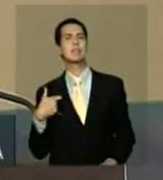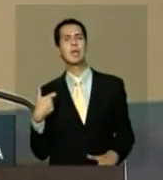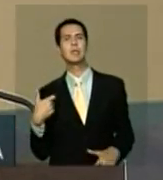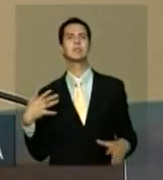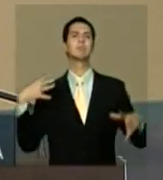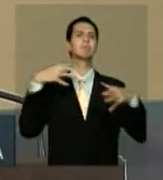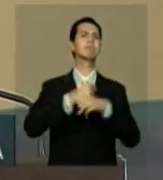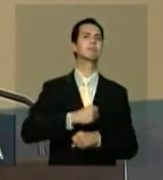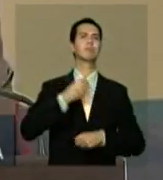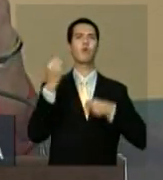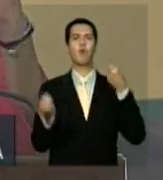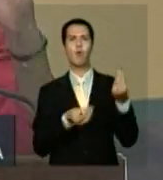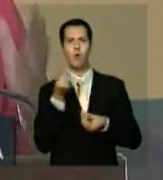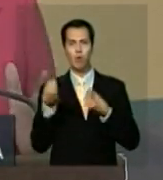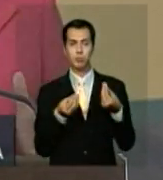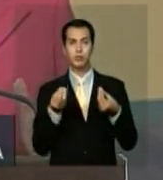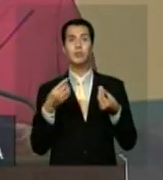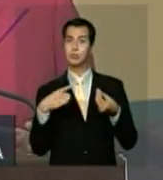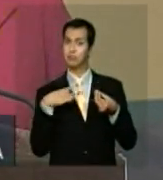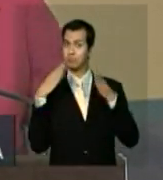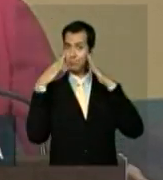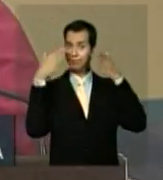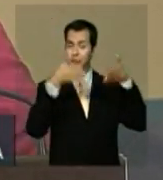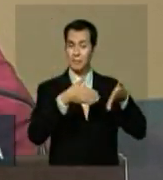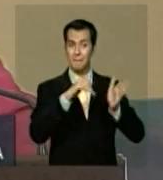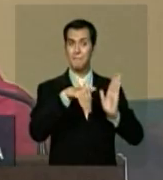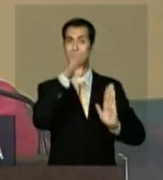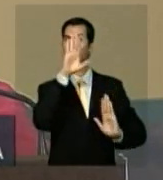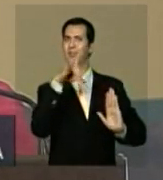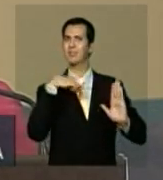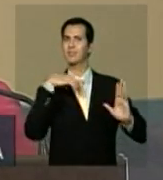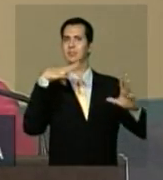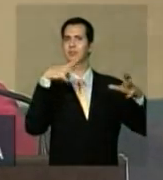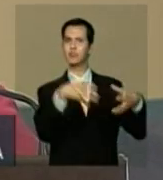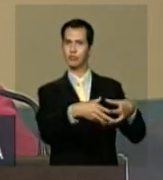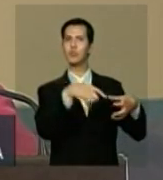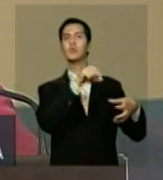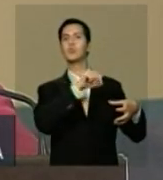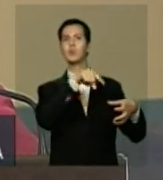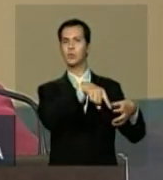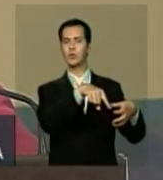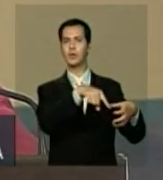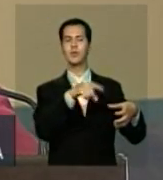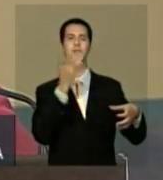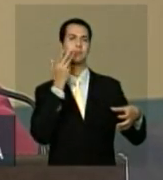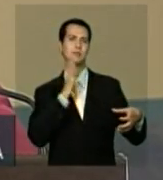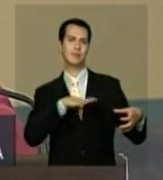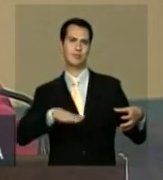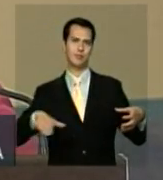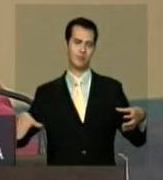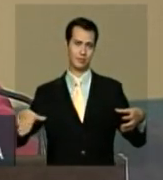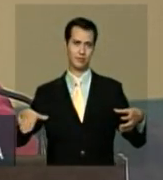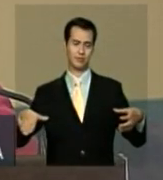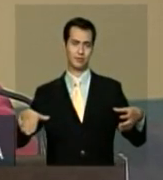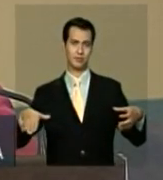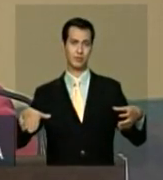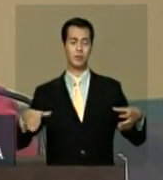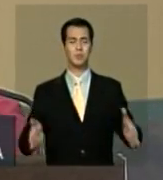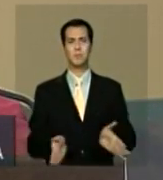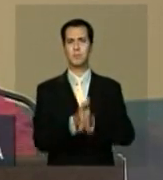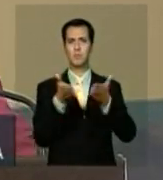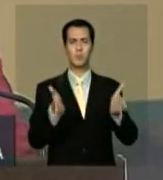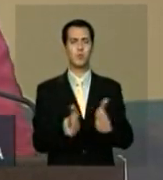etária portanto Isso significa que ela se concentra a pobreza os extremamente